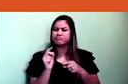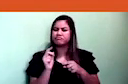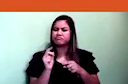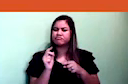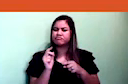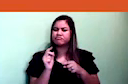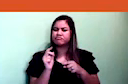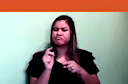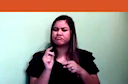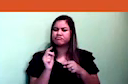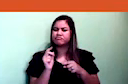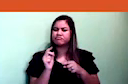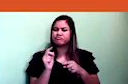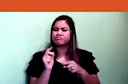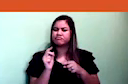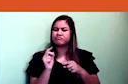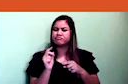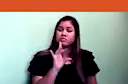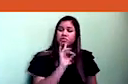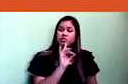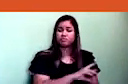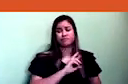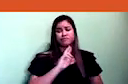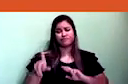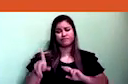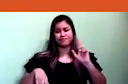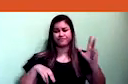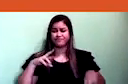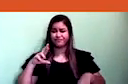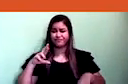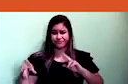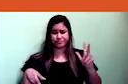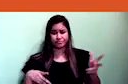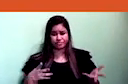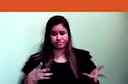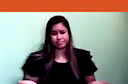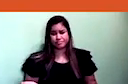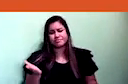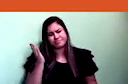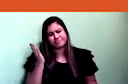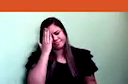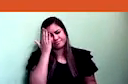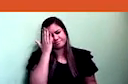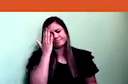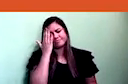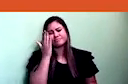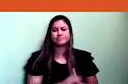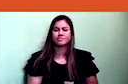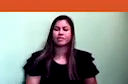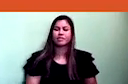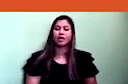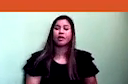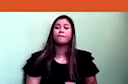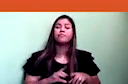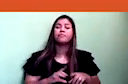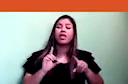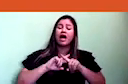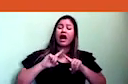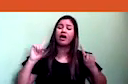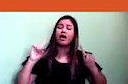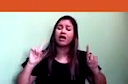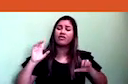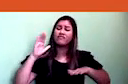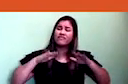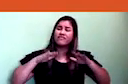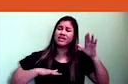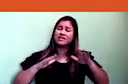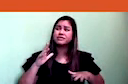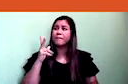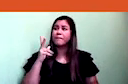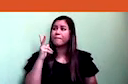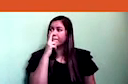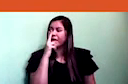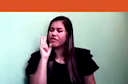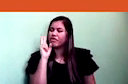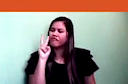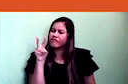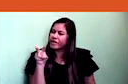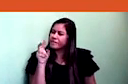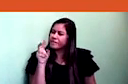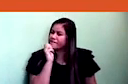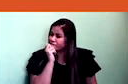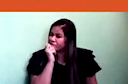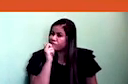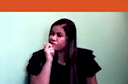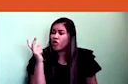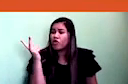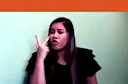individualidade, pode ser muito diferente de acordo com cada pessoa. E uma coisa normal, né, do dia a dia, que eu diria que é um